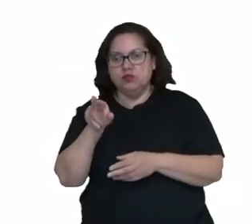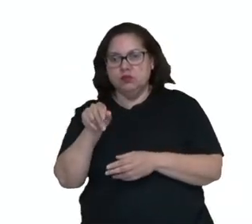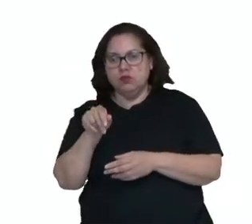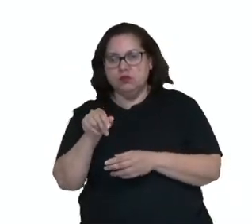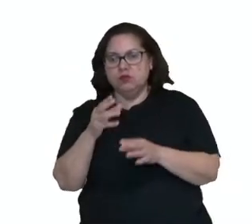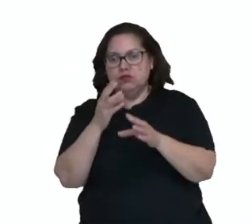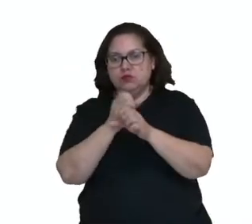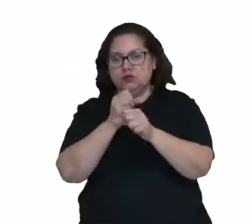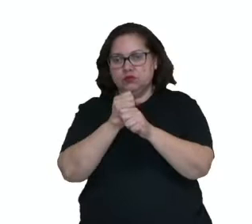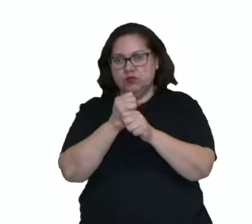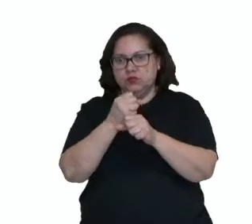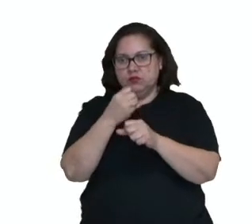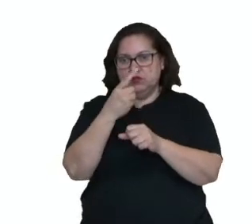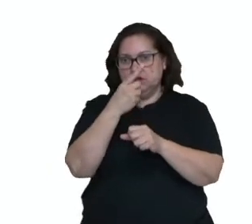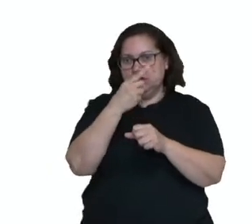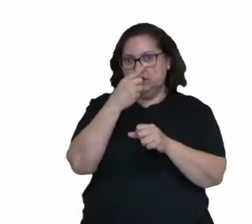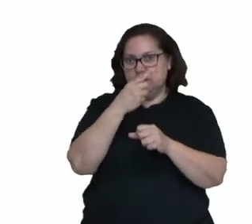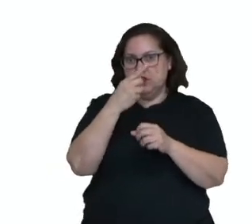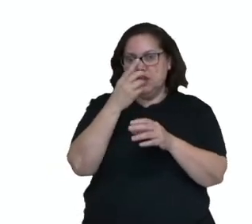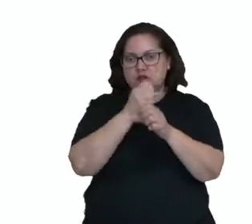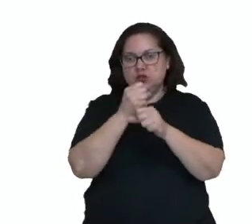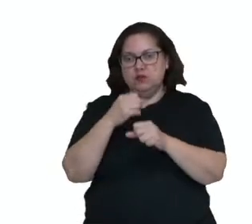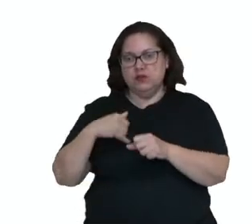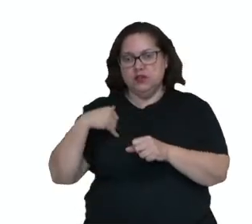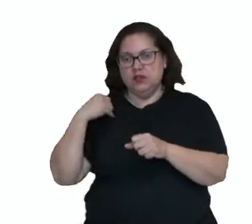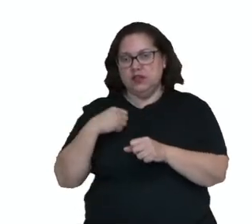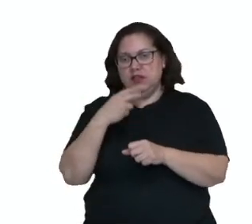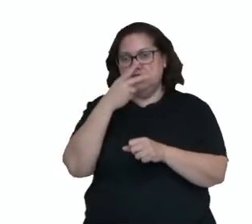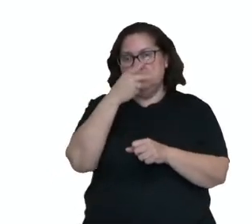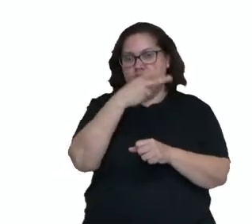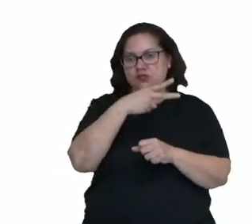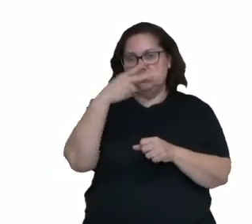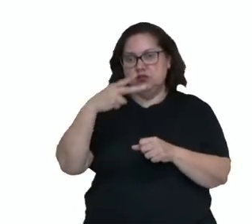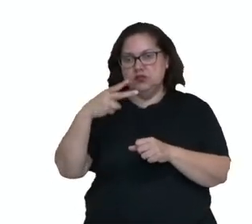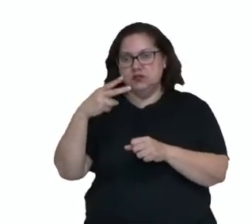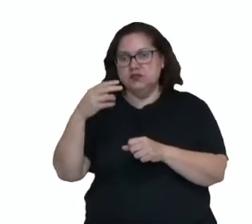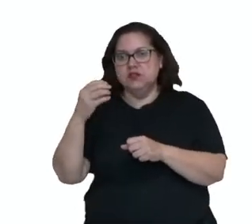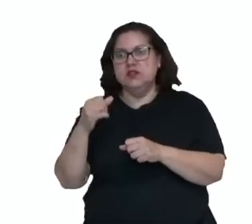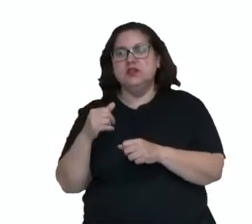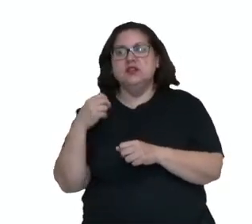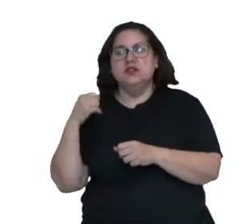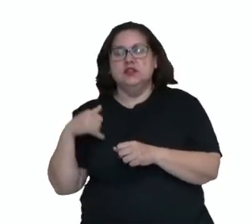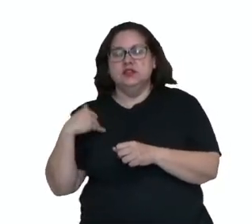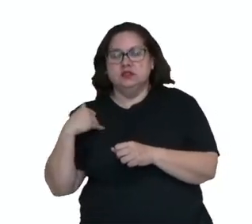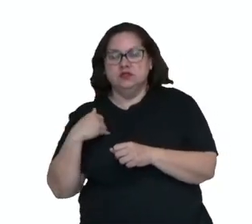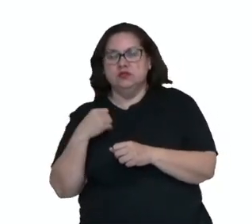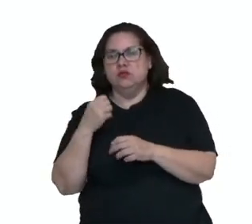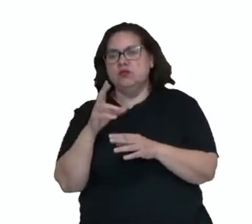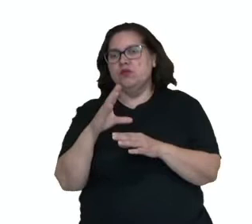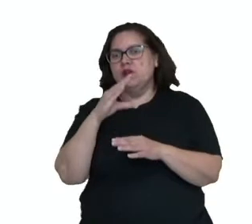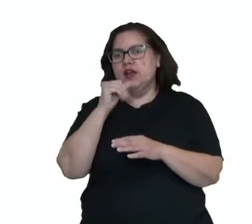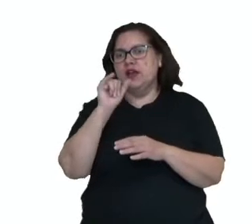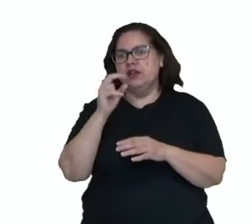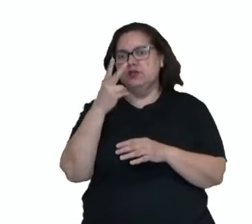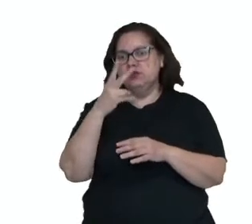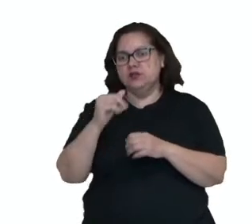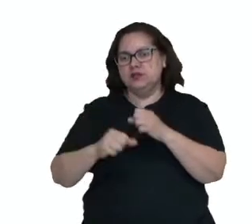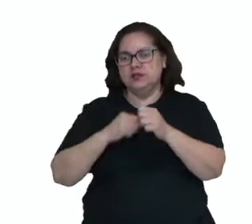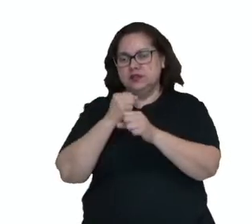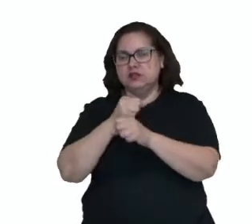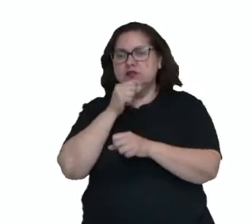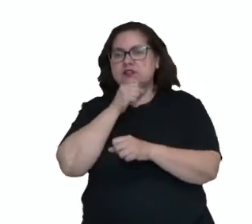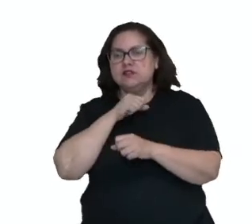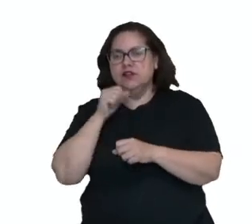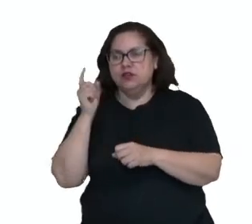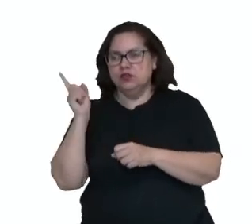soma das idades dos dois era 22 anos. Como Caio é 2 anos mais velho que Pedro, qual